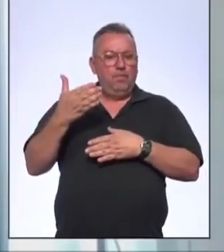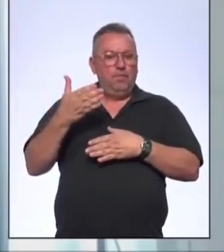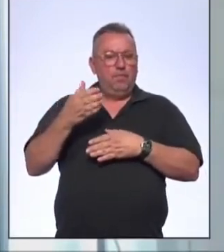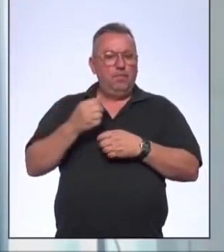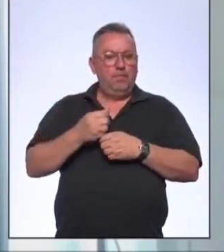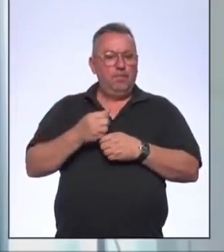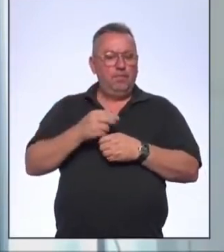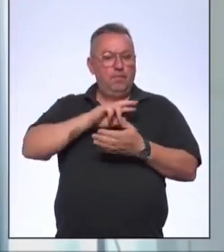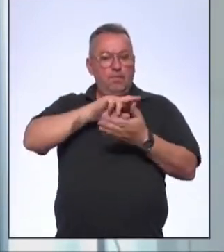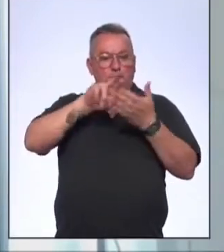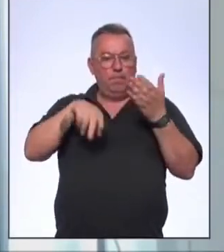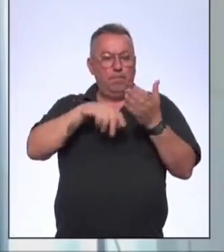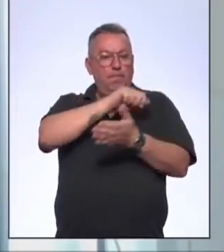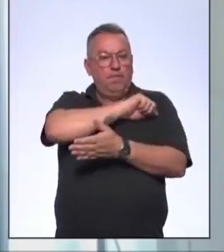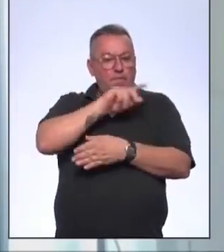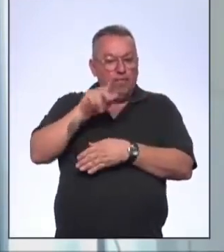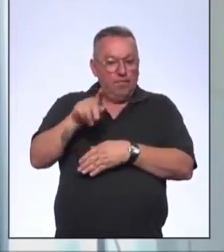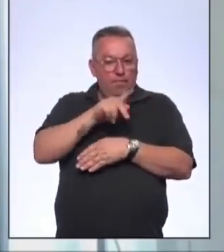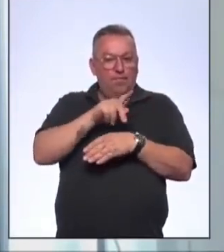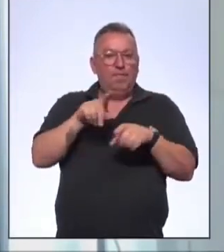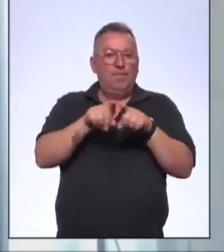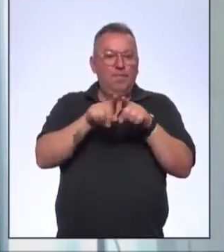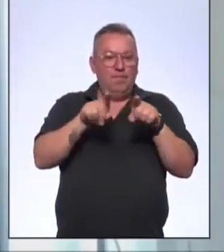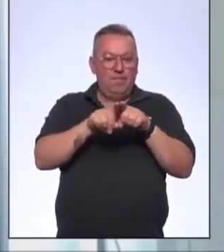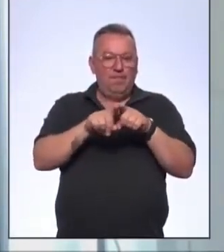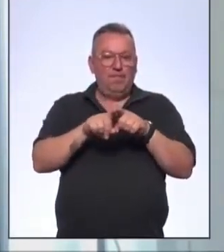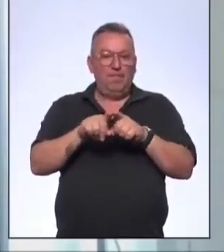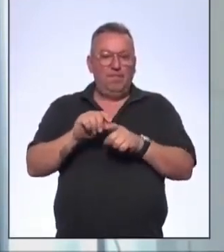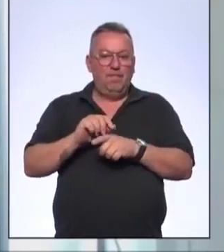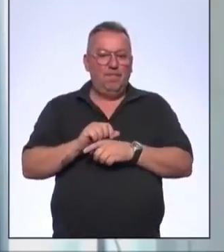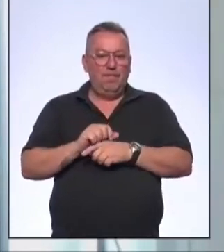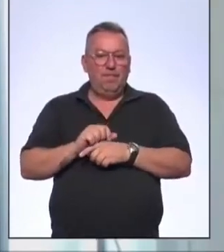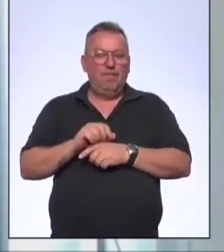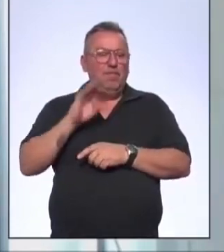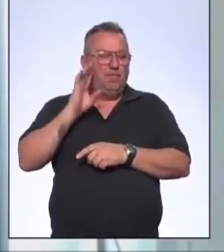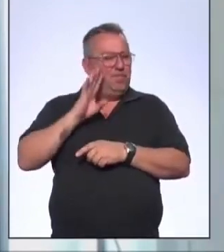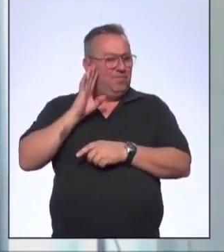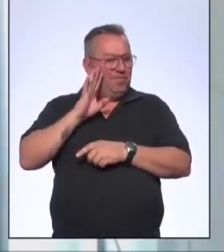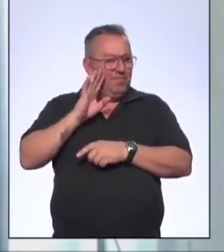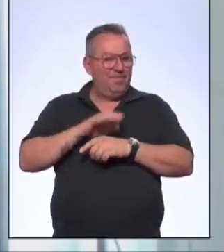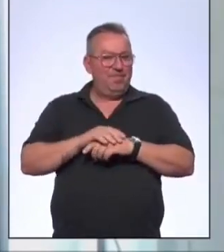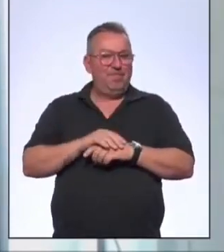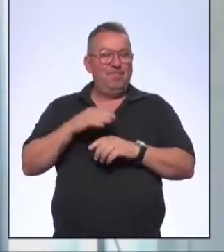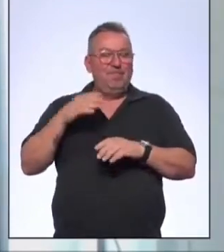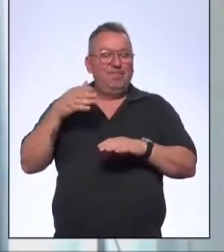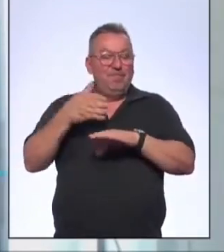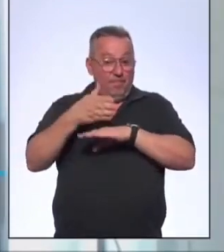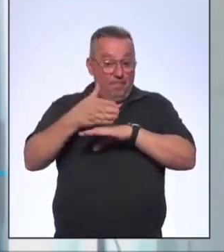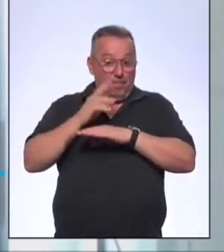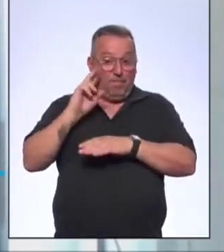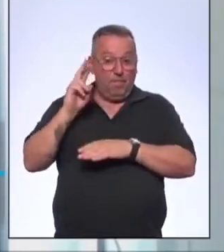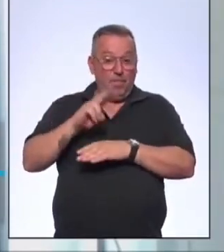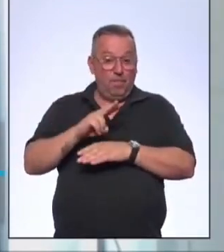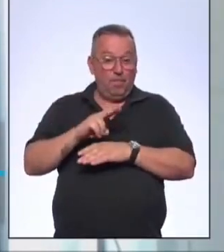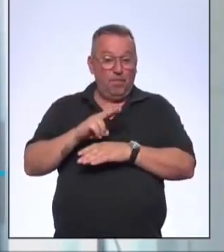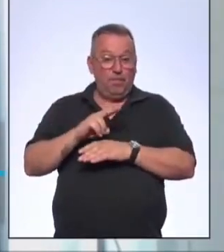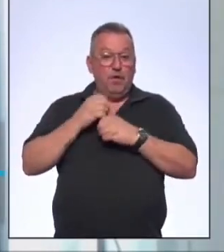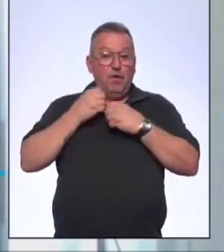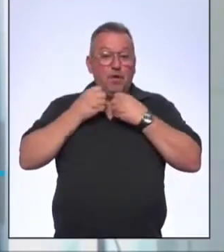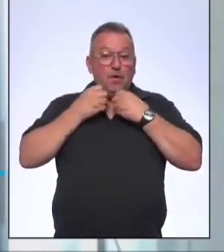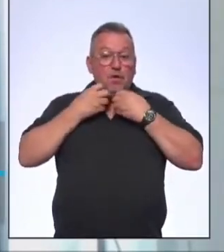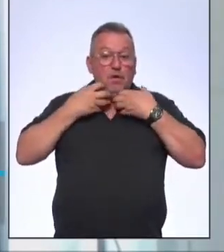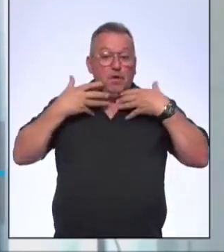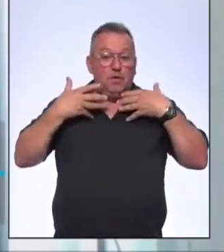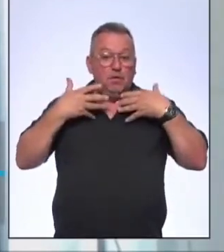de vários alunos e de professores também, viu, Edjóia? Que bom. A participação, olha só. Glândula é um